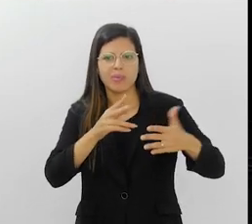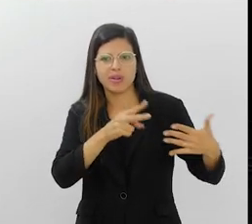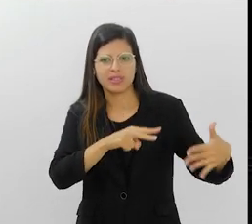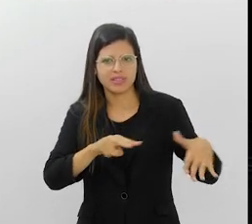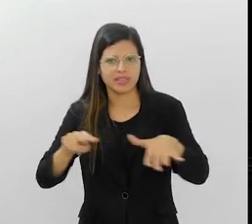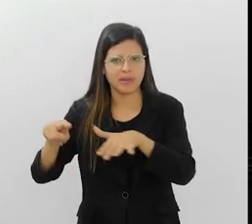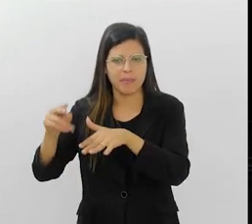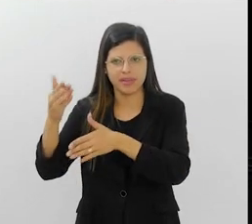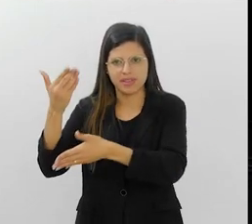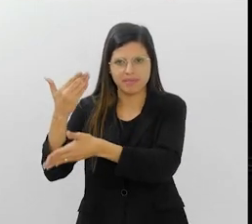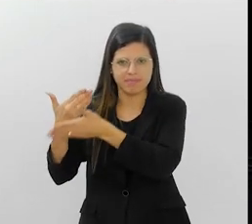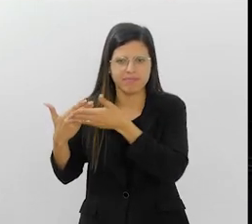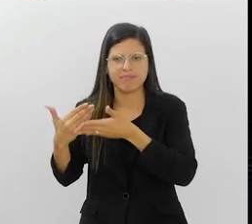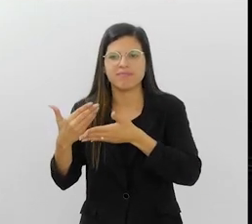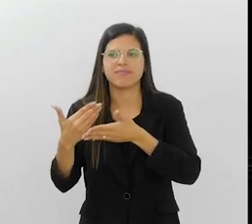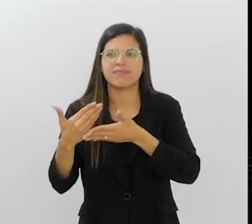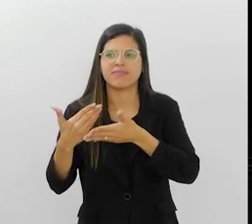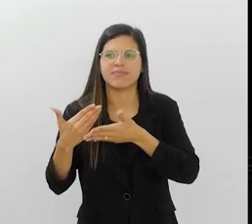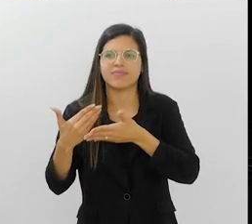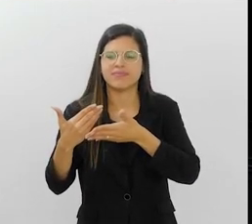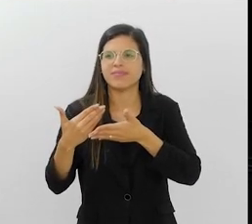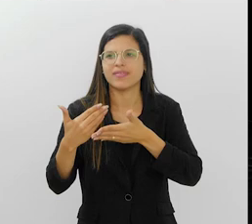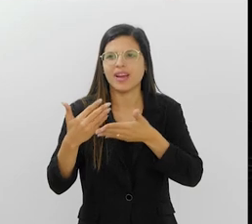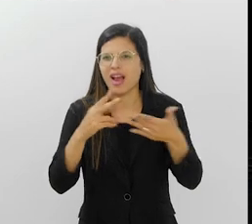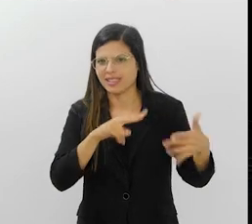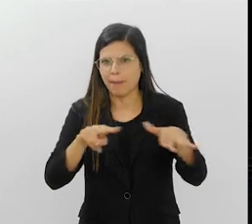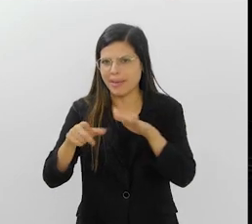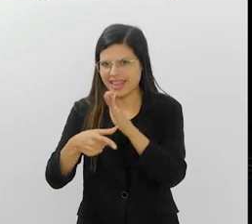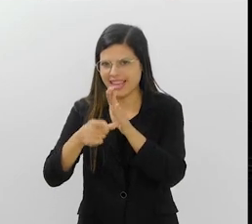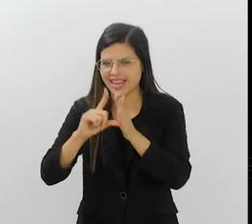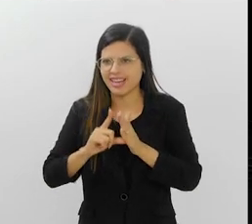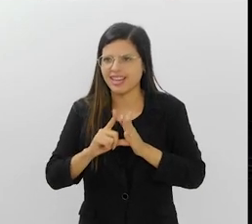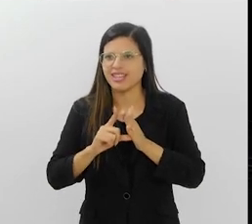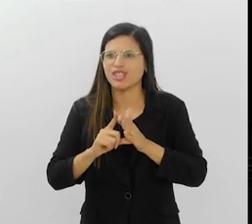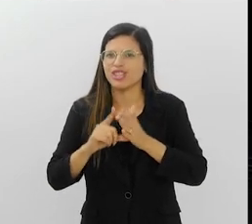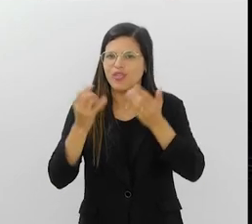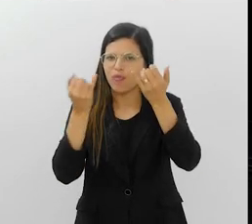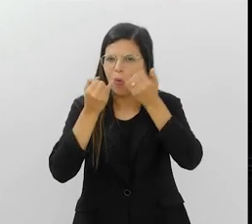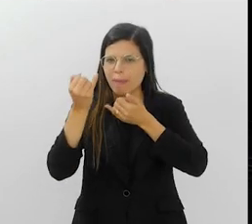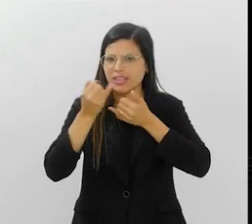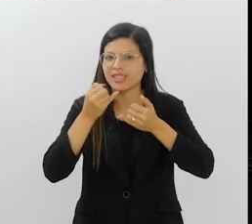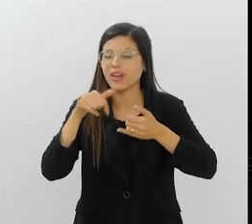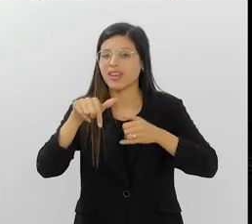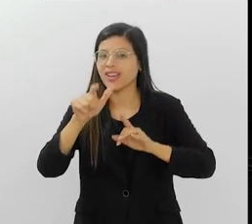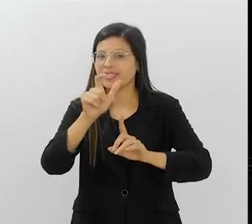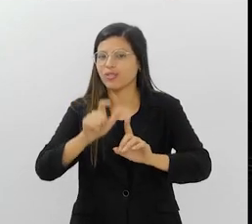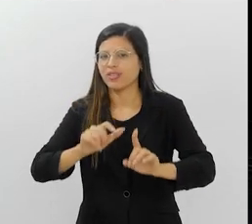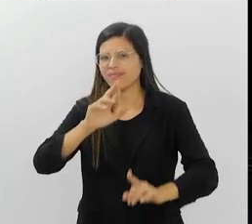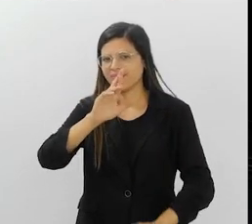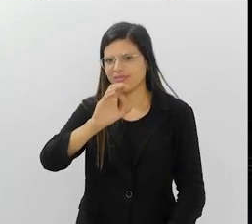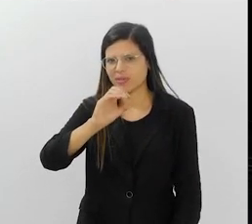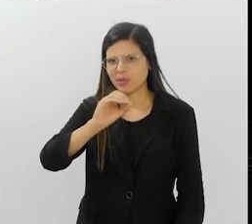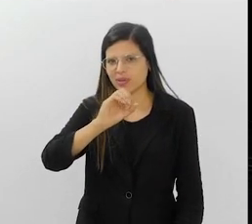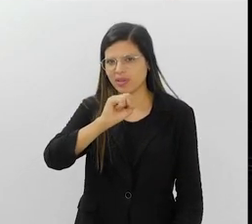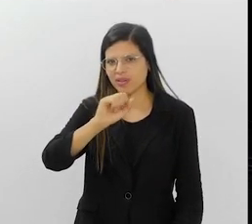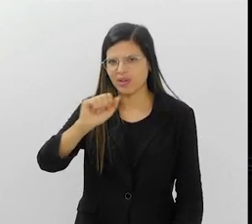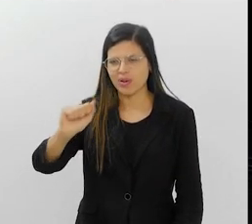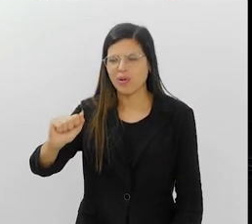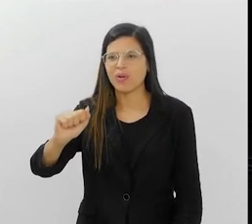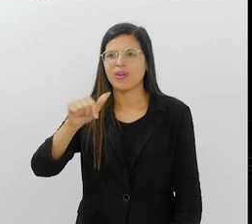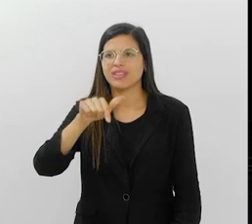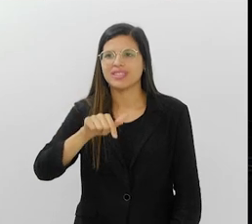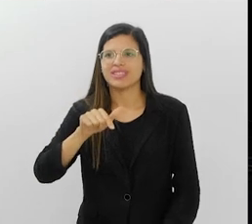Aquela semana anterior que eles vão colher informações, e a Dona Rosa estava lá. Foi um carnaval sensacional do